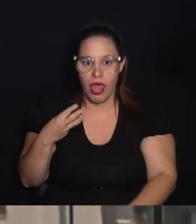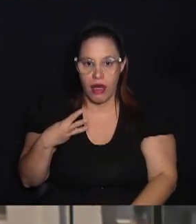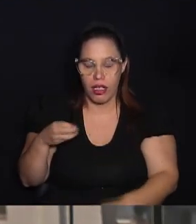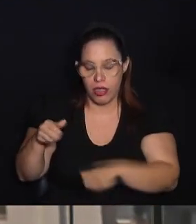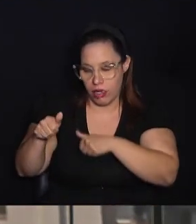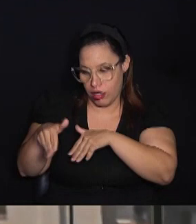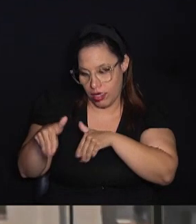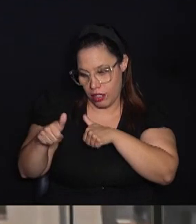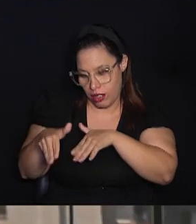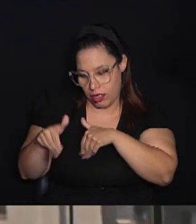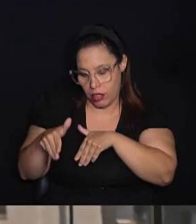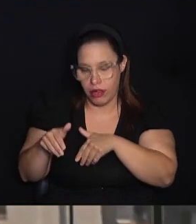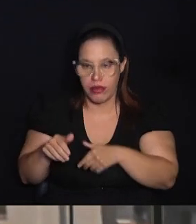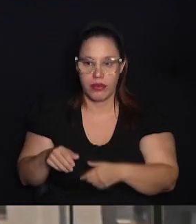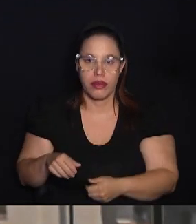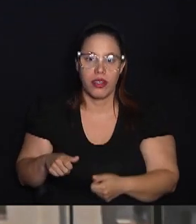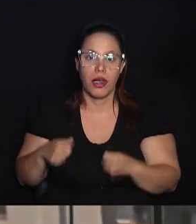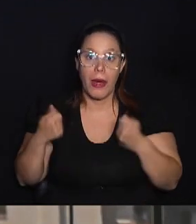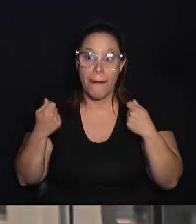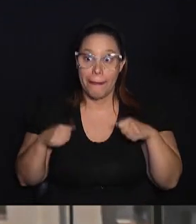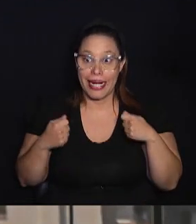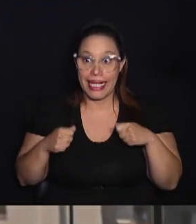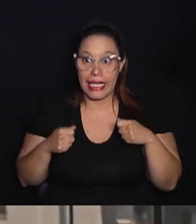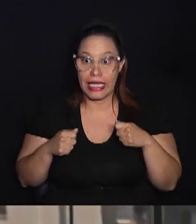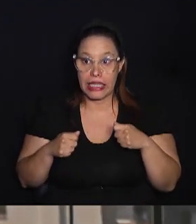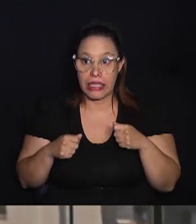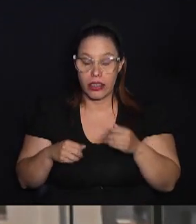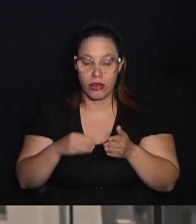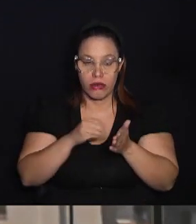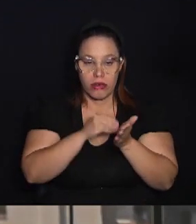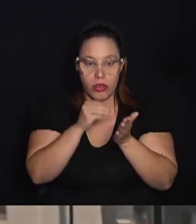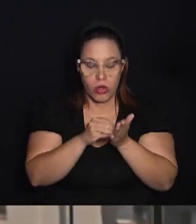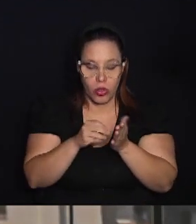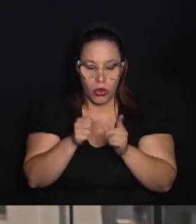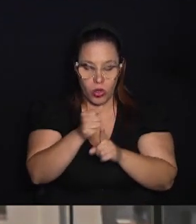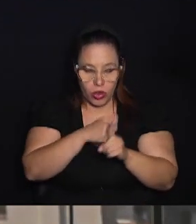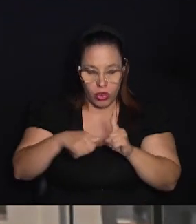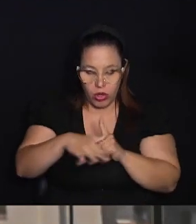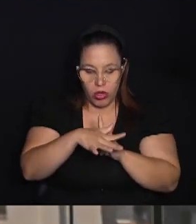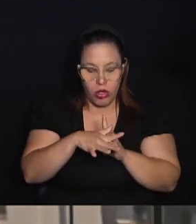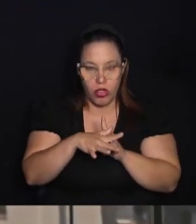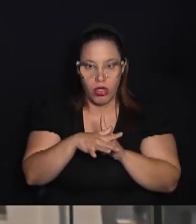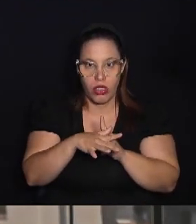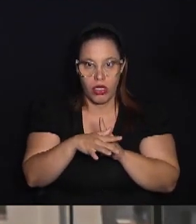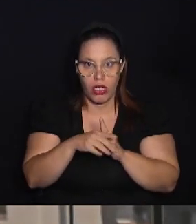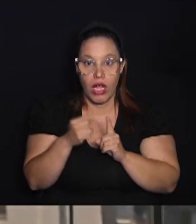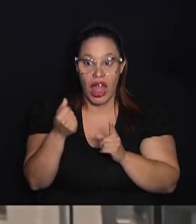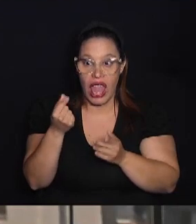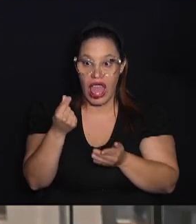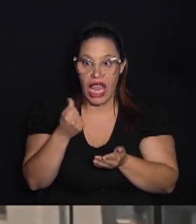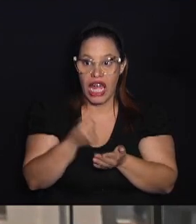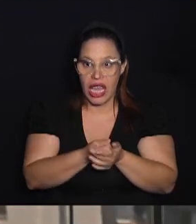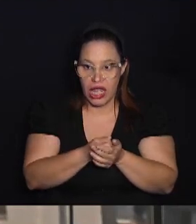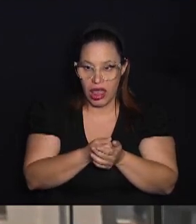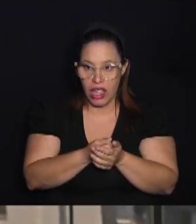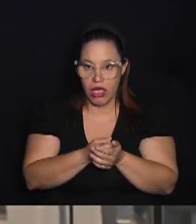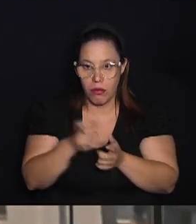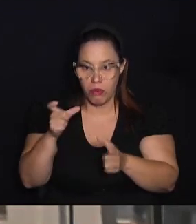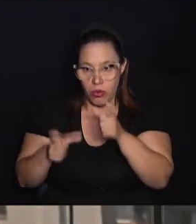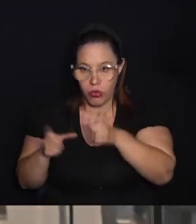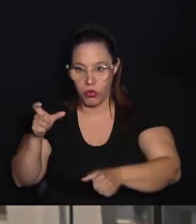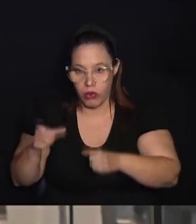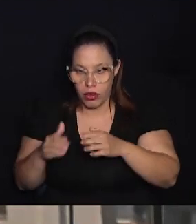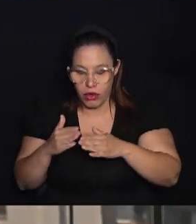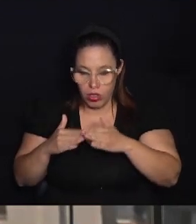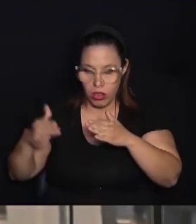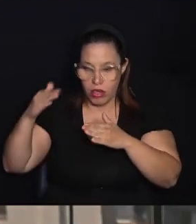E também é necessário que o candidato se enquadre nos critérios socioeconômicos tá incluindo renda familiar per capita que não exceda um